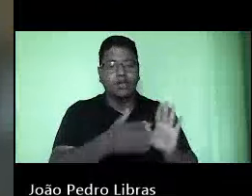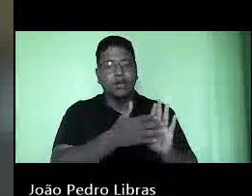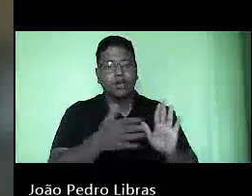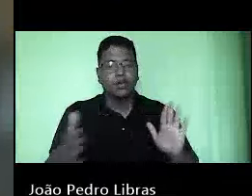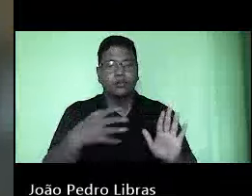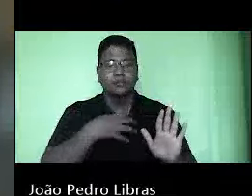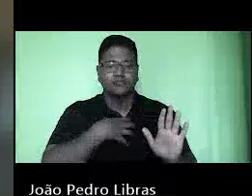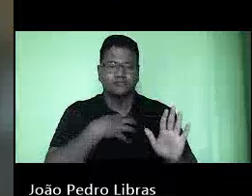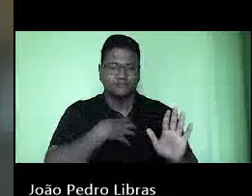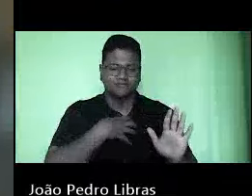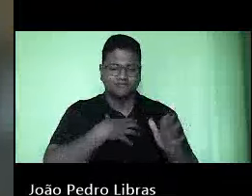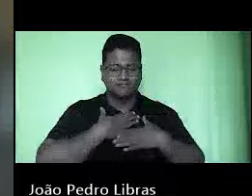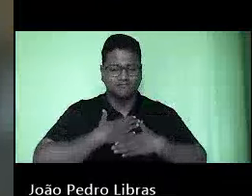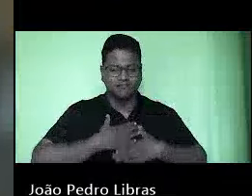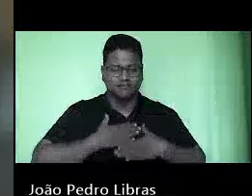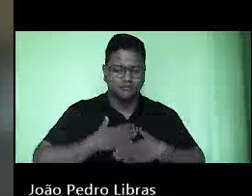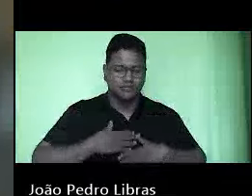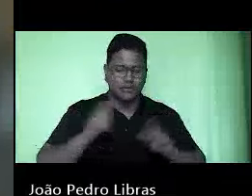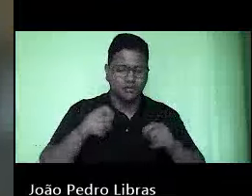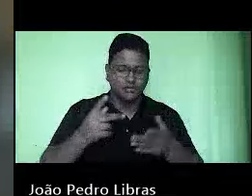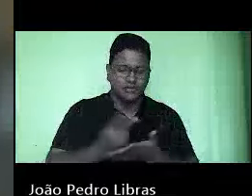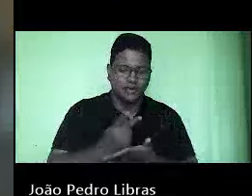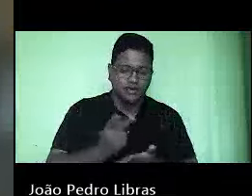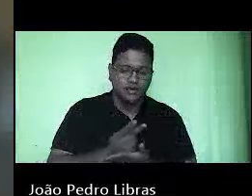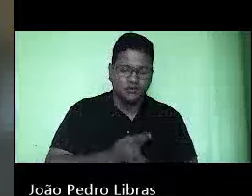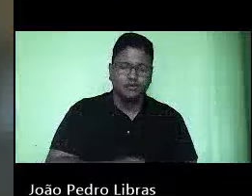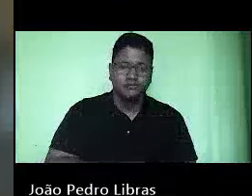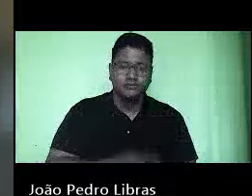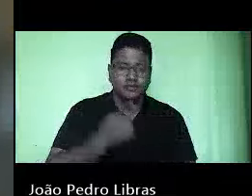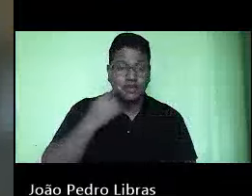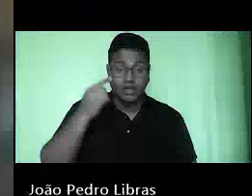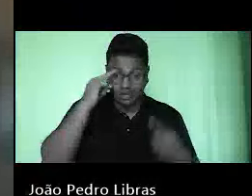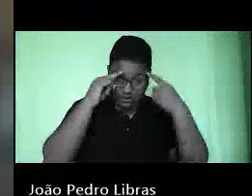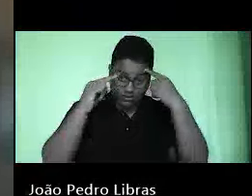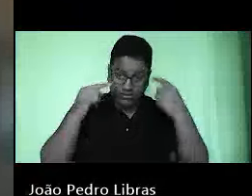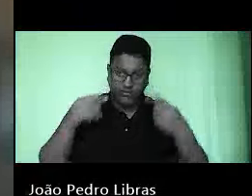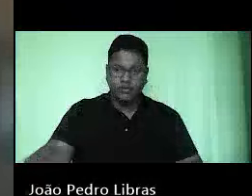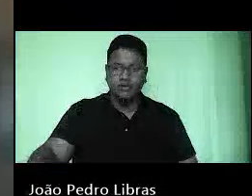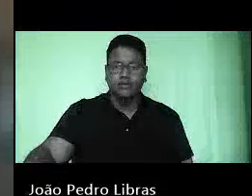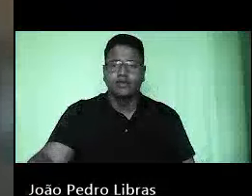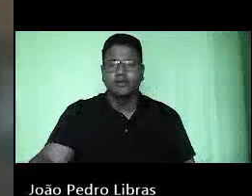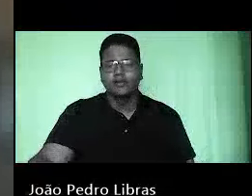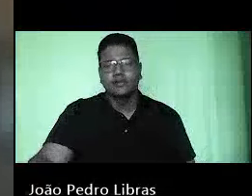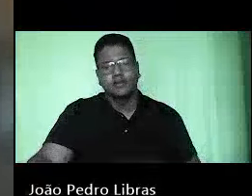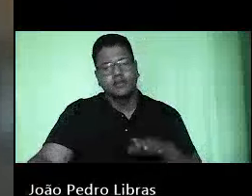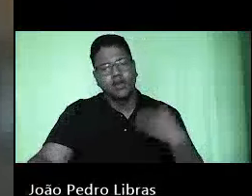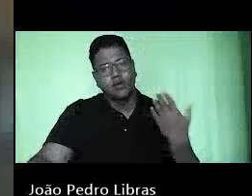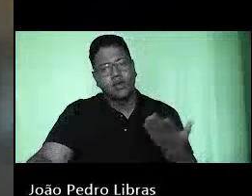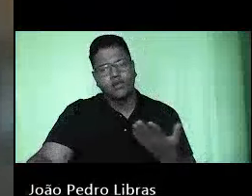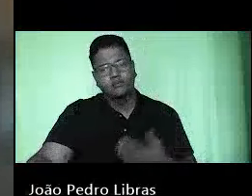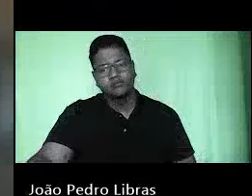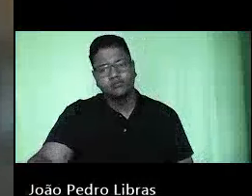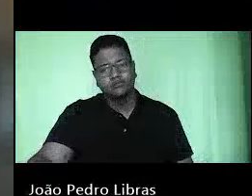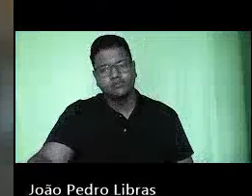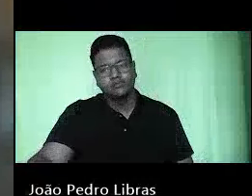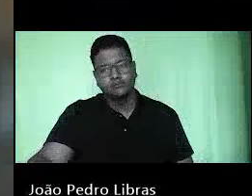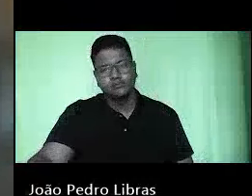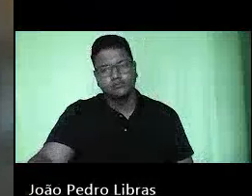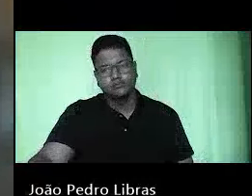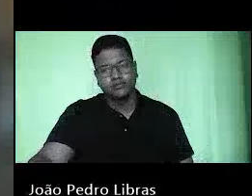para que as equipes também possam errar e possam trazer dúvidas e possam dar o feedback Esse é o tema da próxima edição eu não vou anunciar a